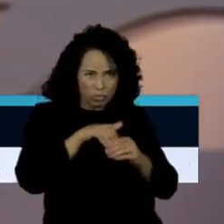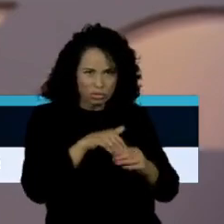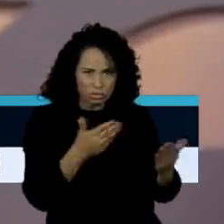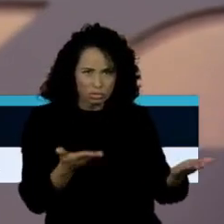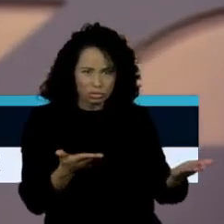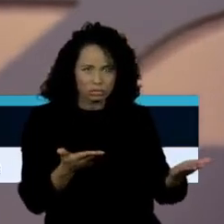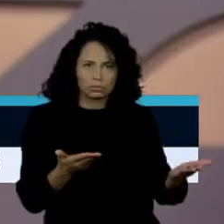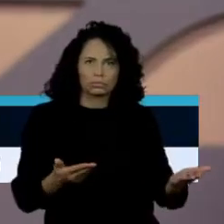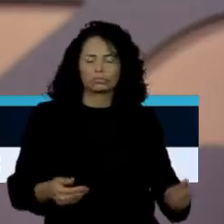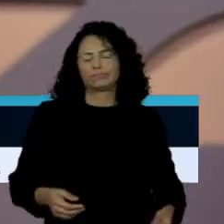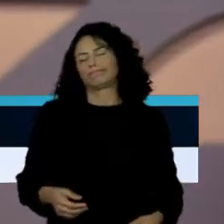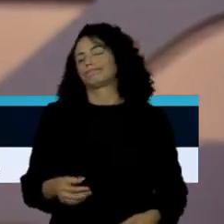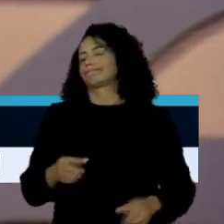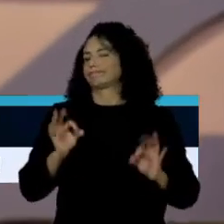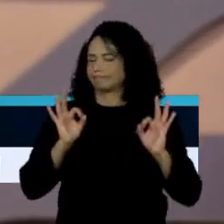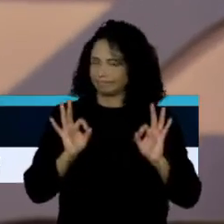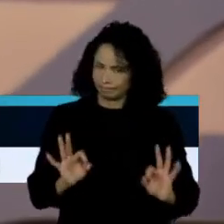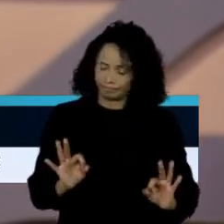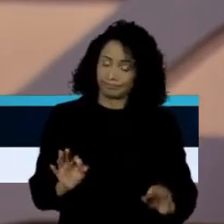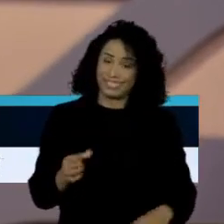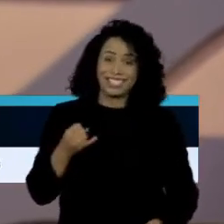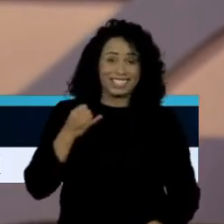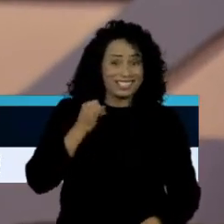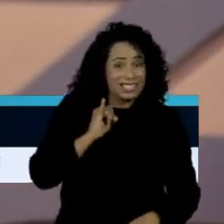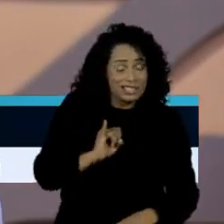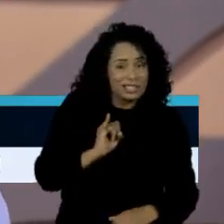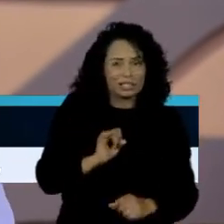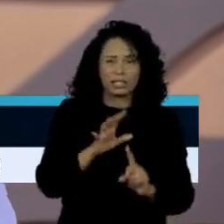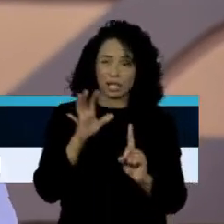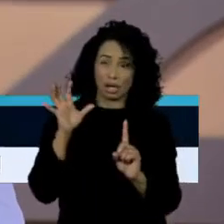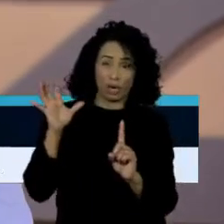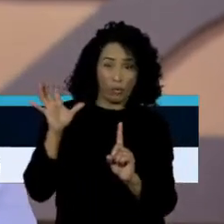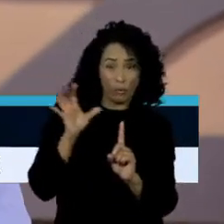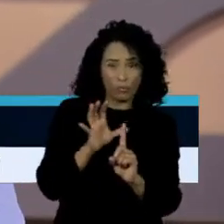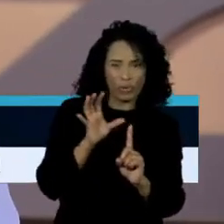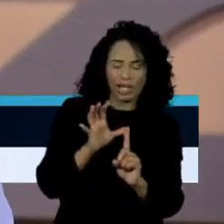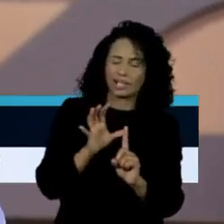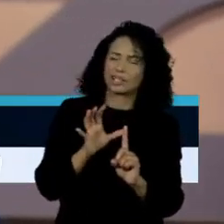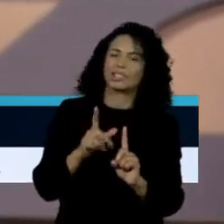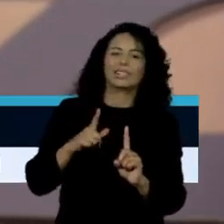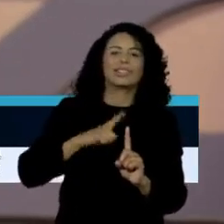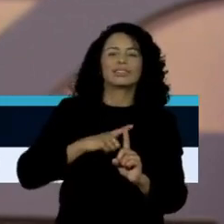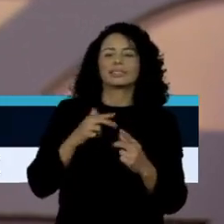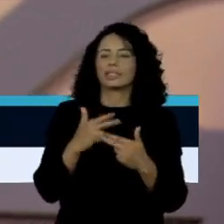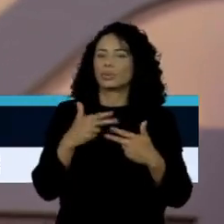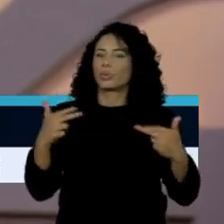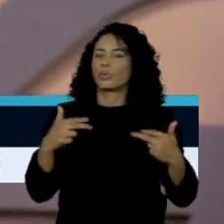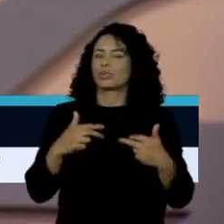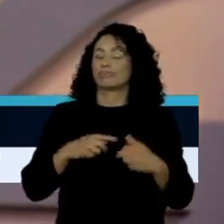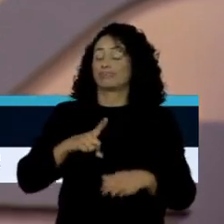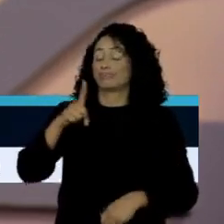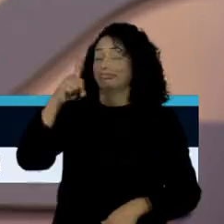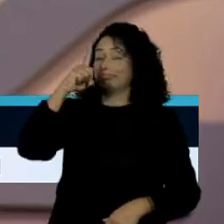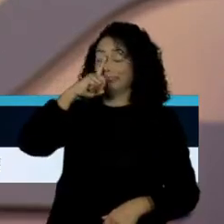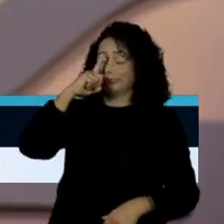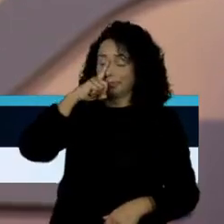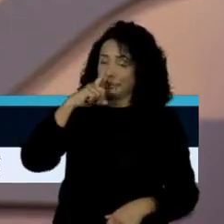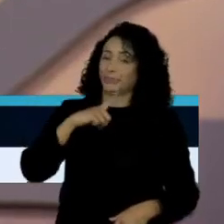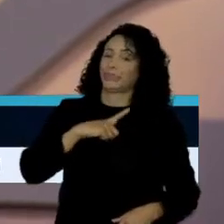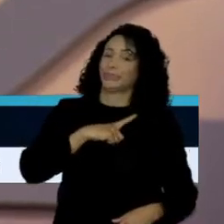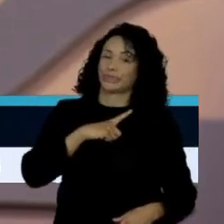dizer quando você influencia quiser ir aí nós temos coisas muito perigosas quizer você